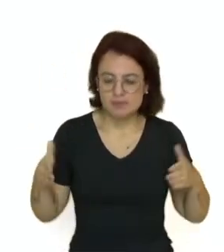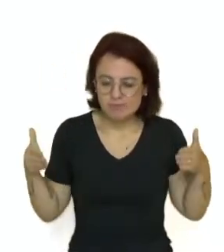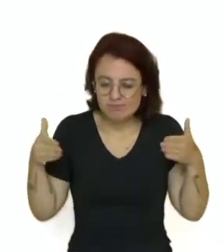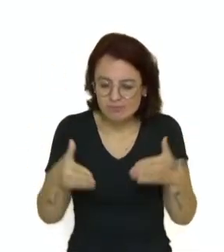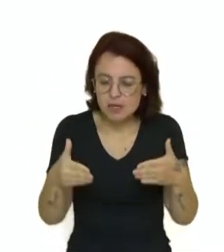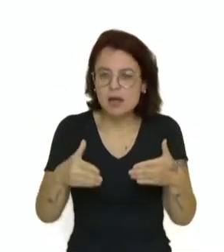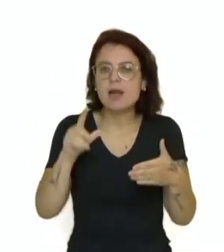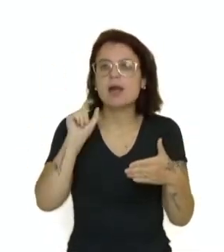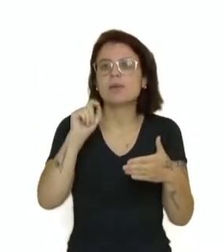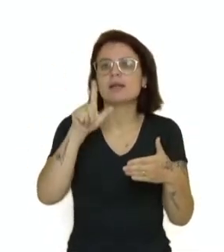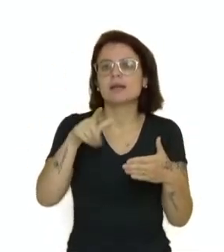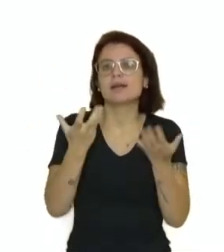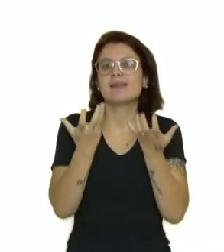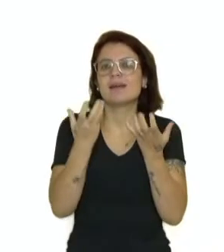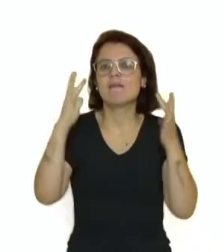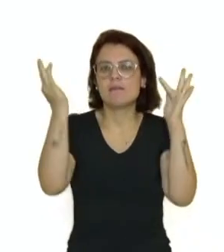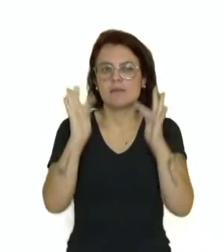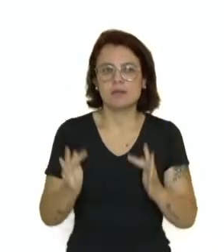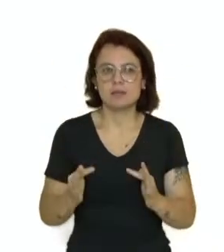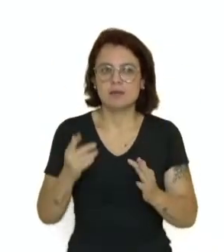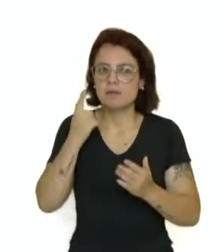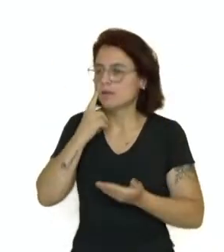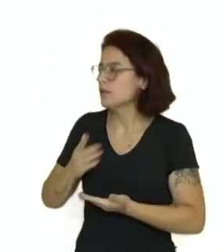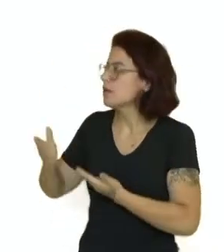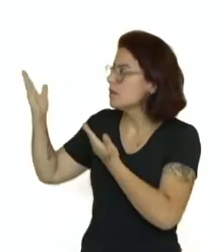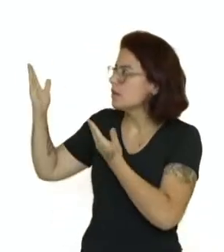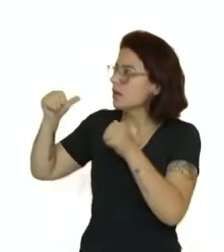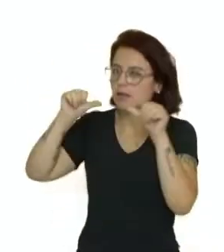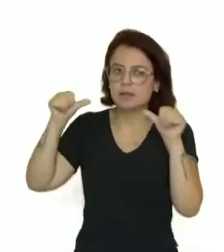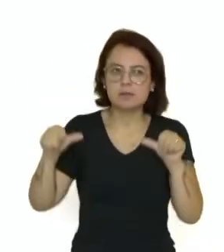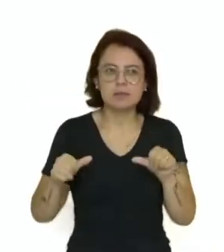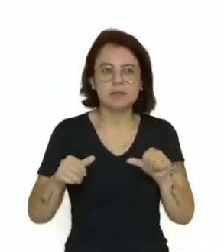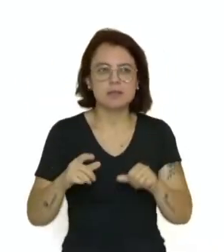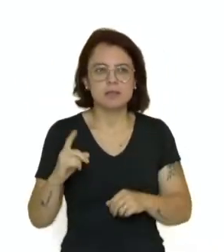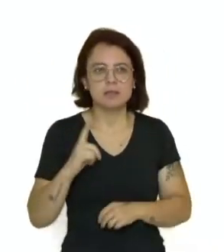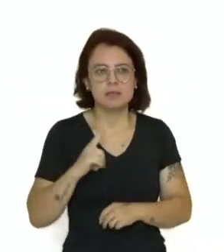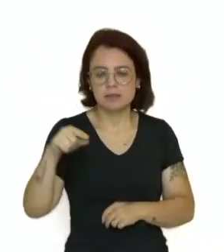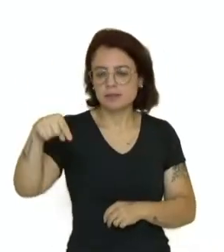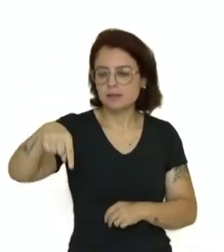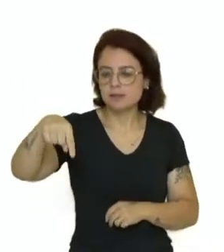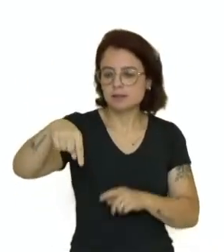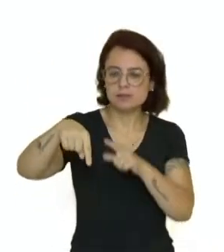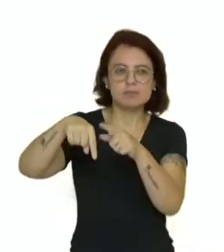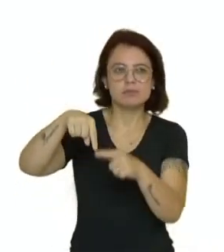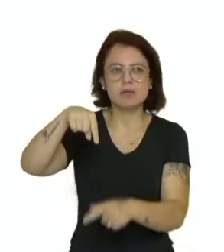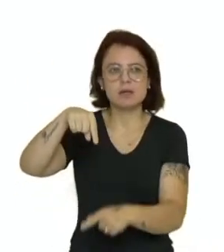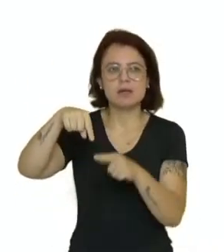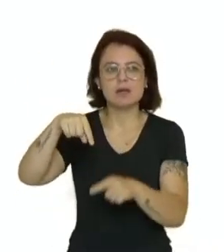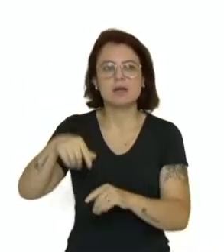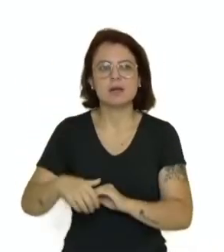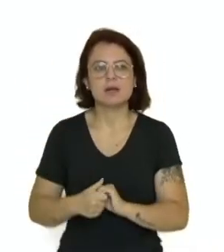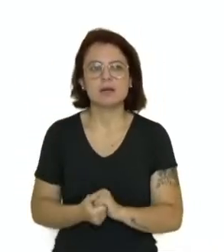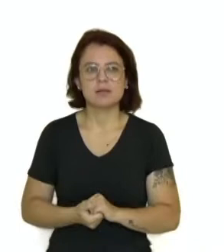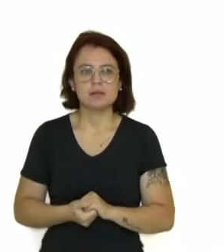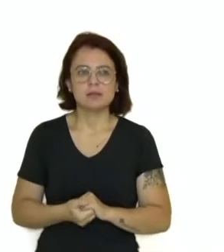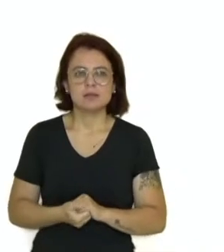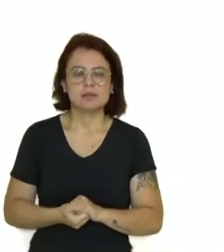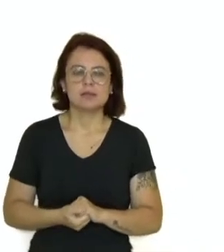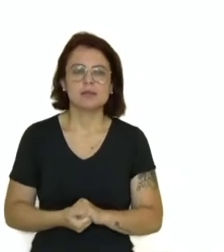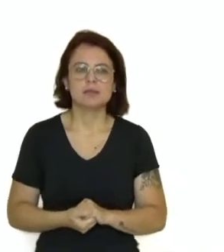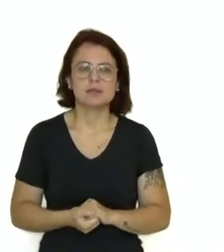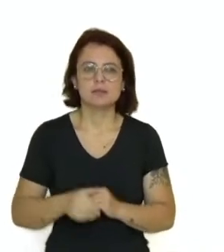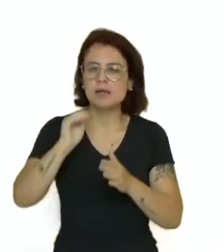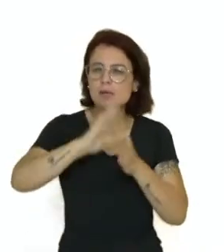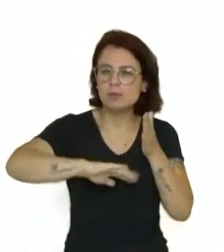feliz. Veja que nessa imagem do Aristóteles, né, ele está apontando para baixo. Nessa pintura muito famosa, né, a gente